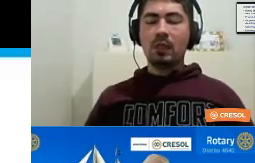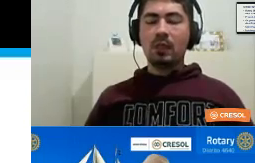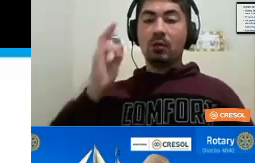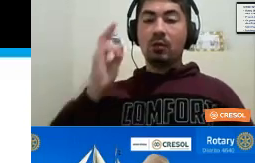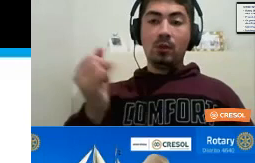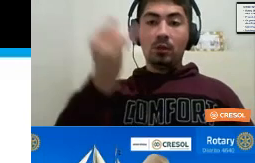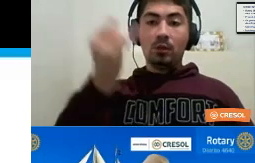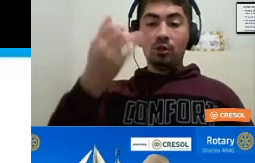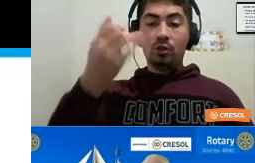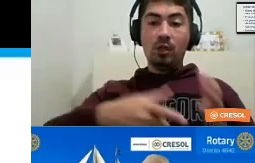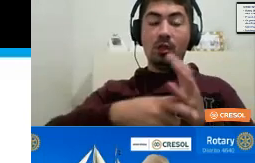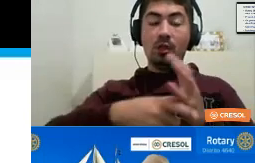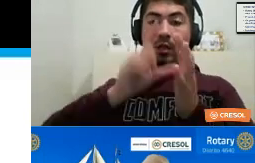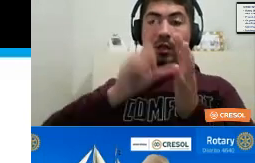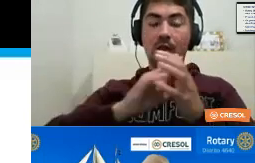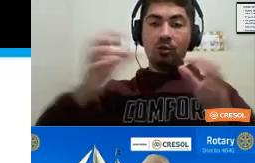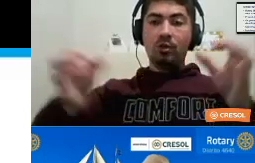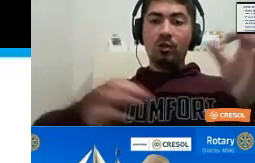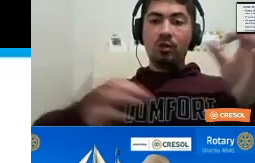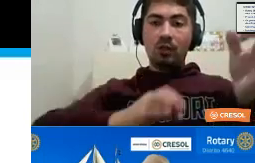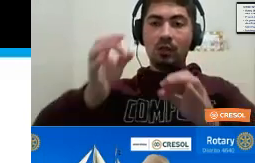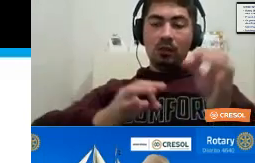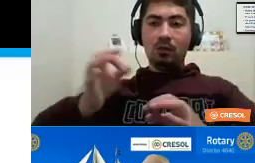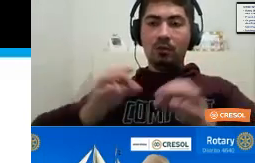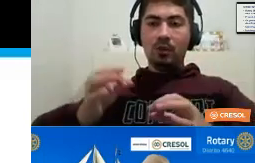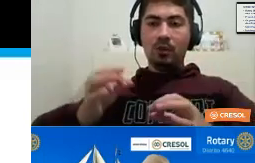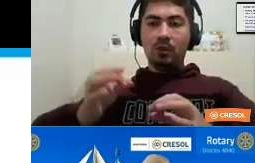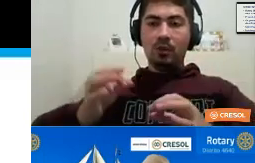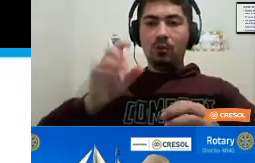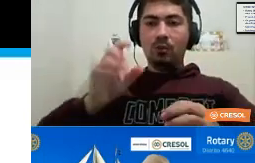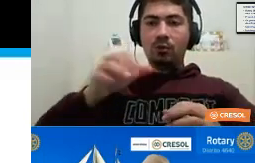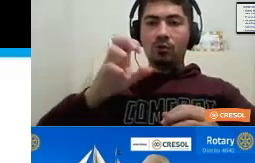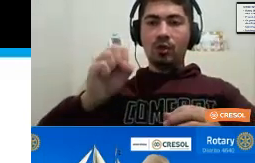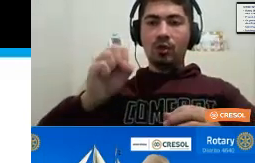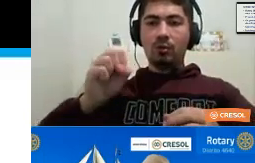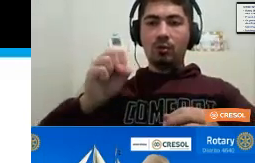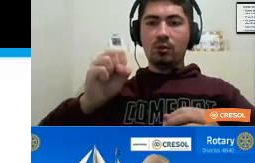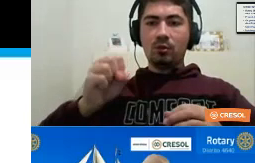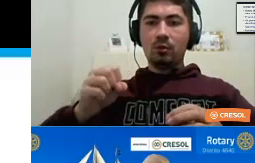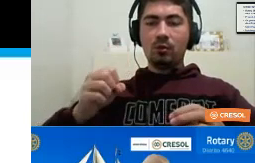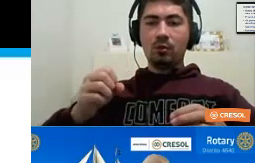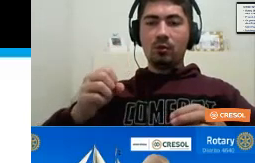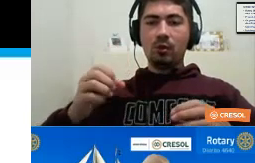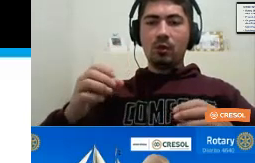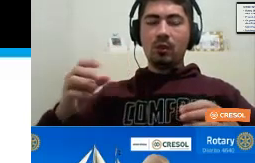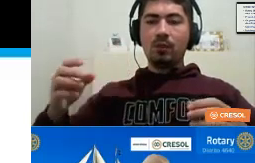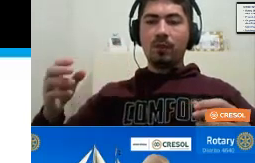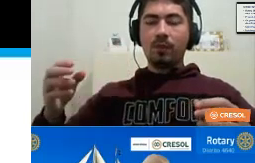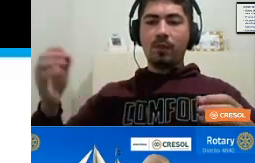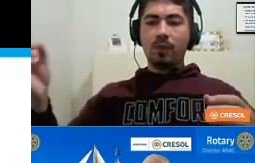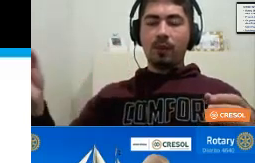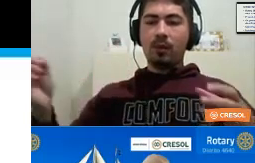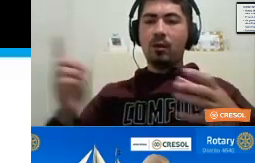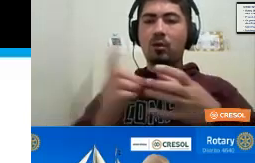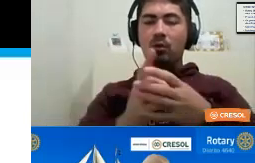e inscrever ele no Rotary Showcase. Se alguém de uma outra parte do mundo ver lá o projeto